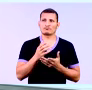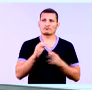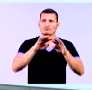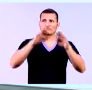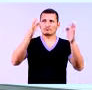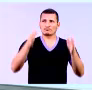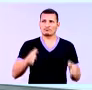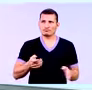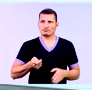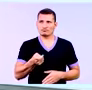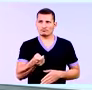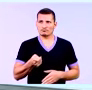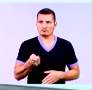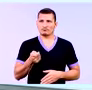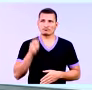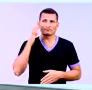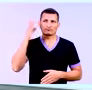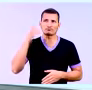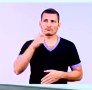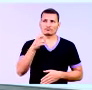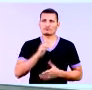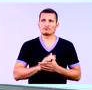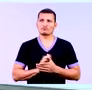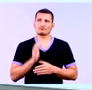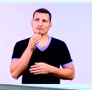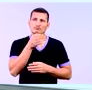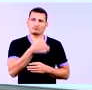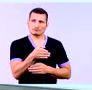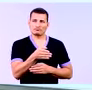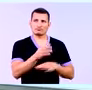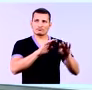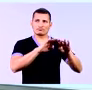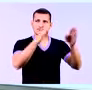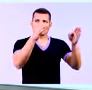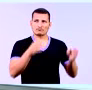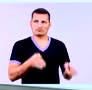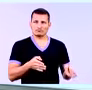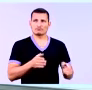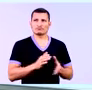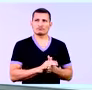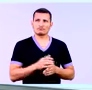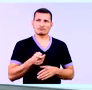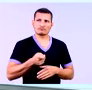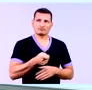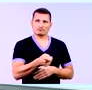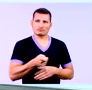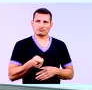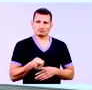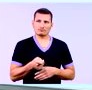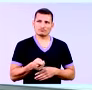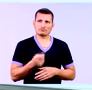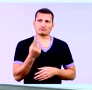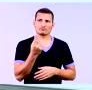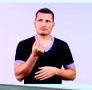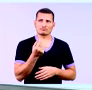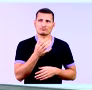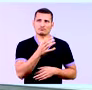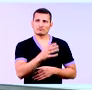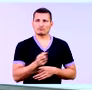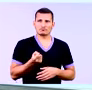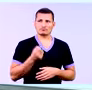eletrônico. Imagine que você se dirija a um caixa eletrônico, né, para realizar uma operação de saque na sua